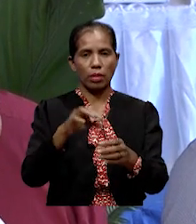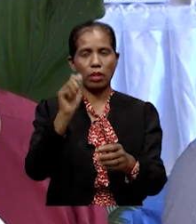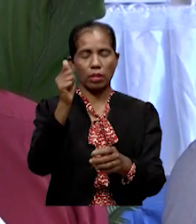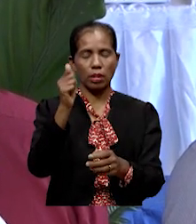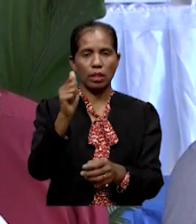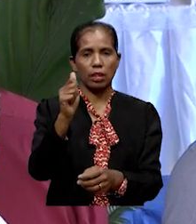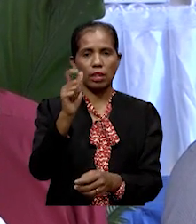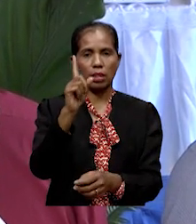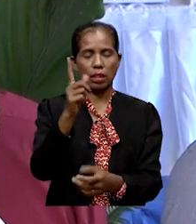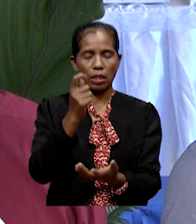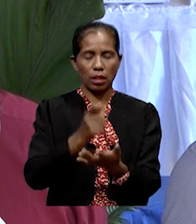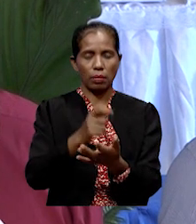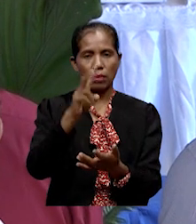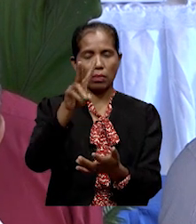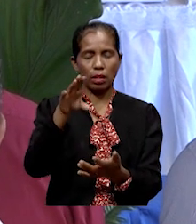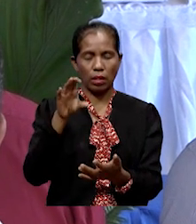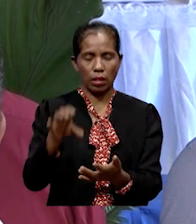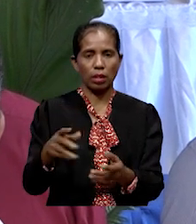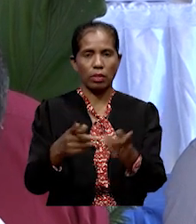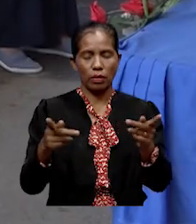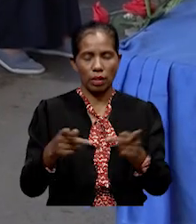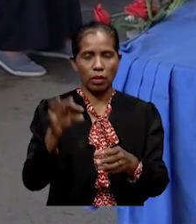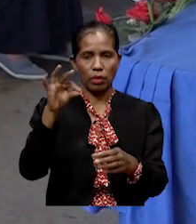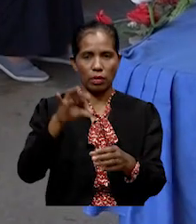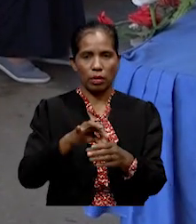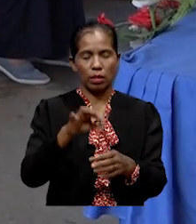Rua, no estação votos Rihun